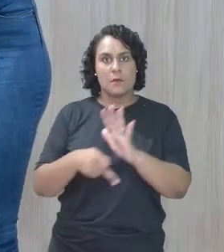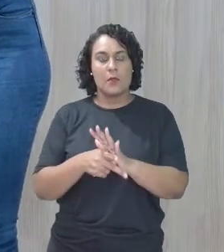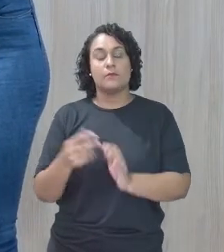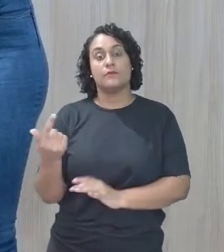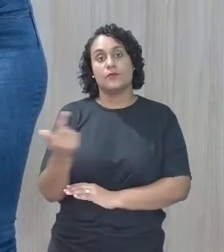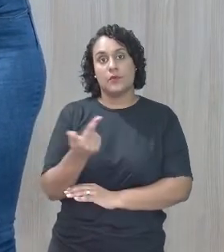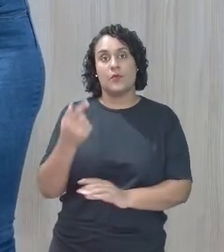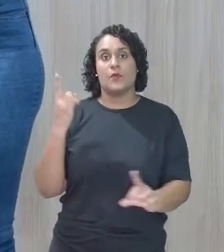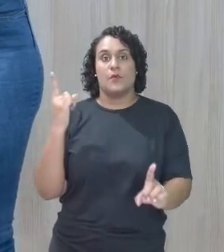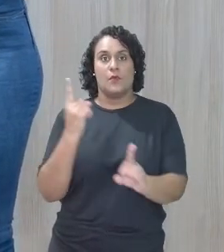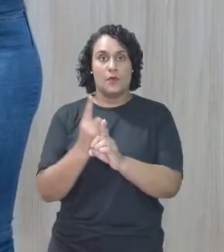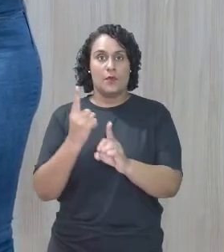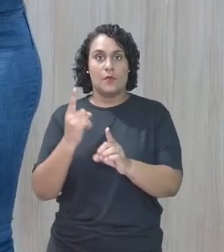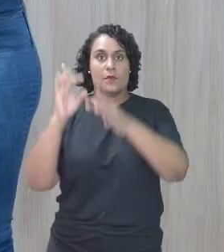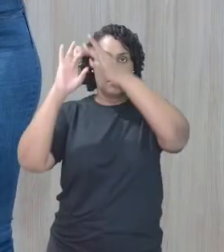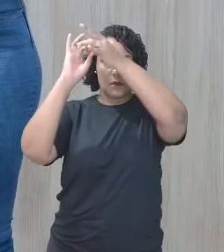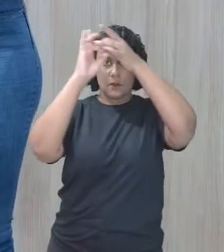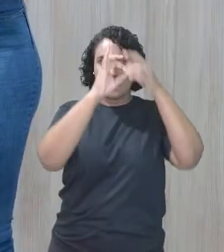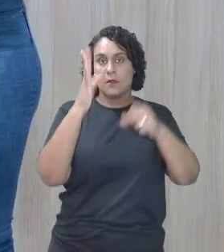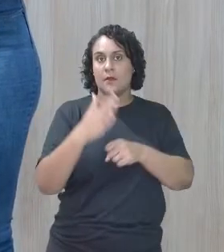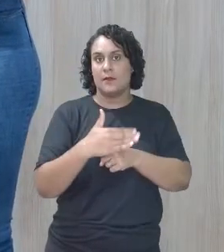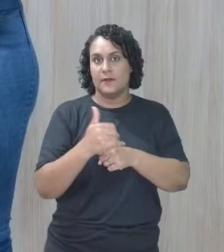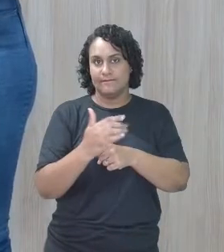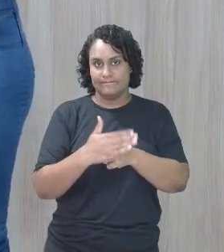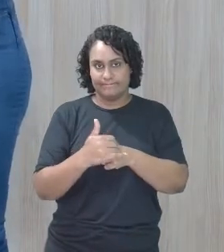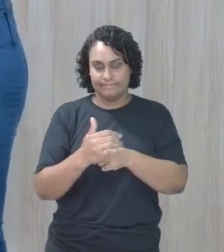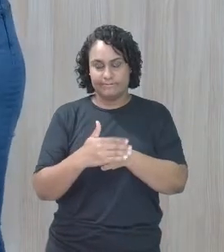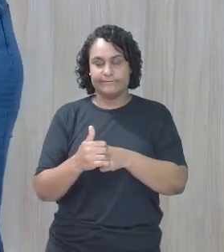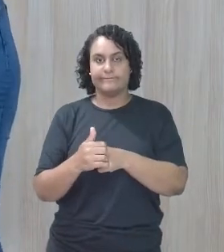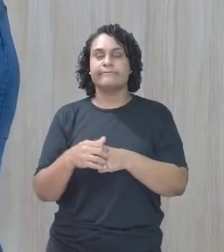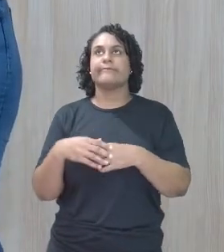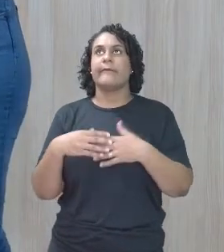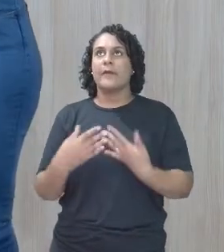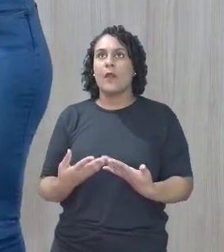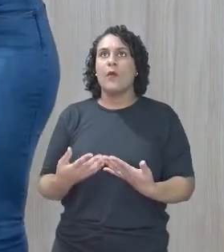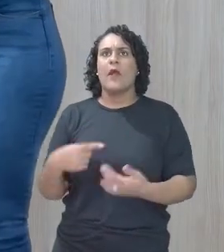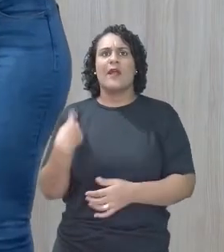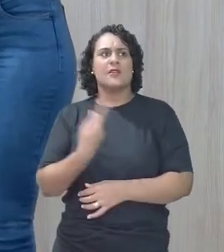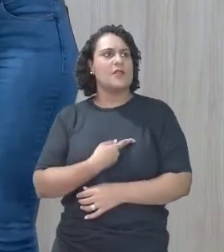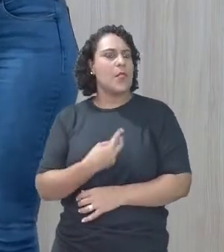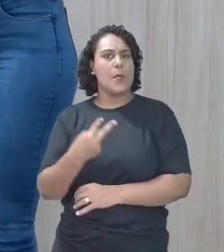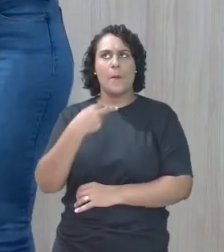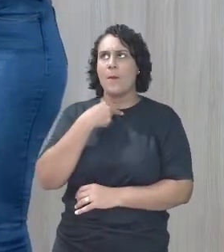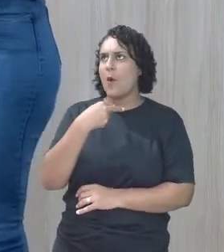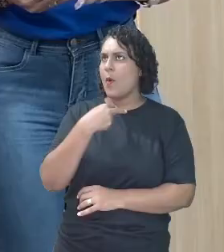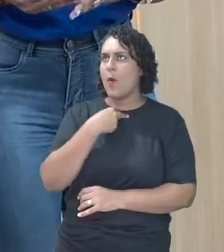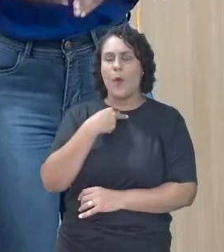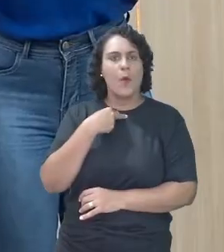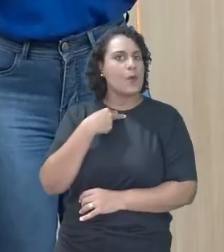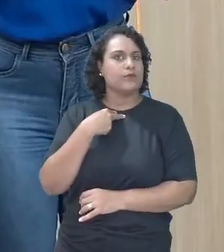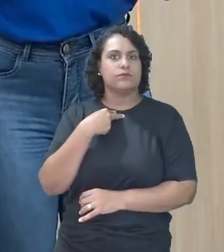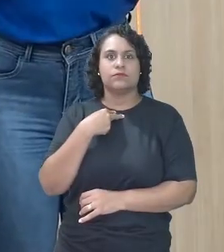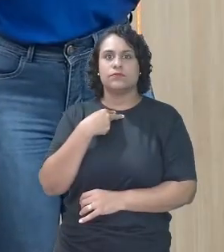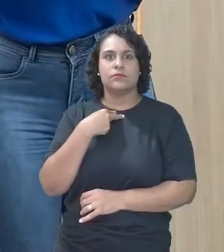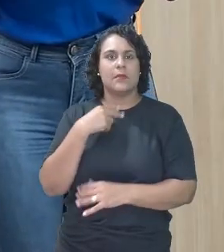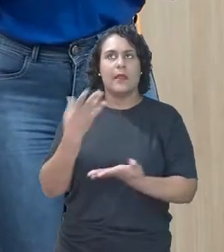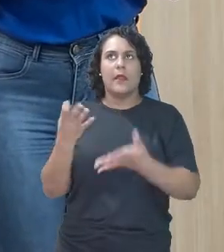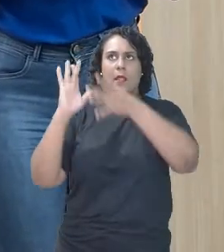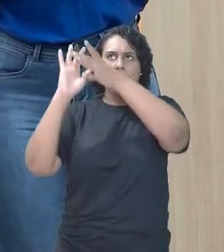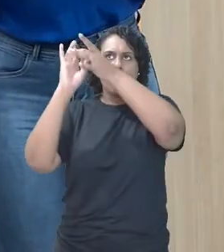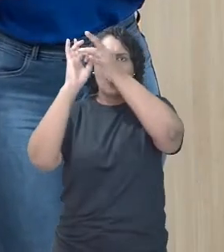segundo encontro, nós falamos de cognição e afeto, né? O quanto a gente não pode, não deve